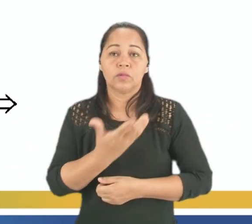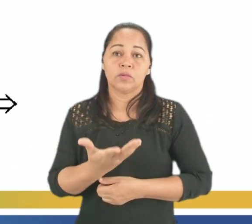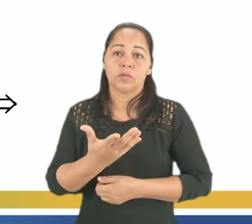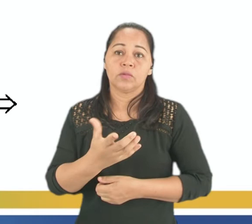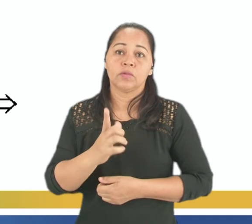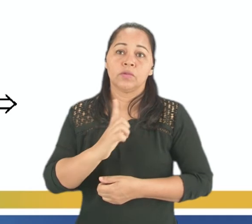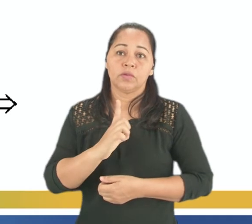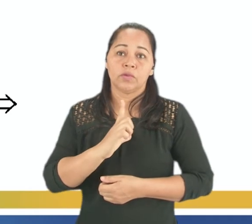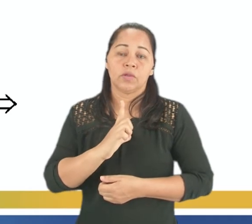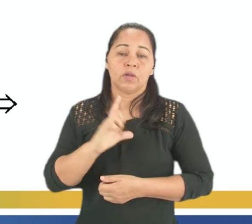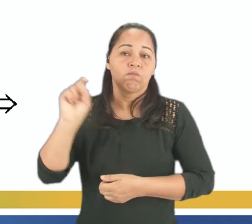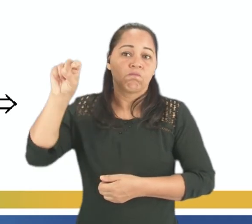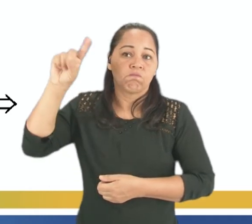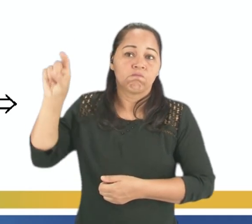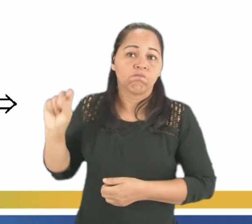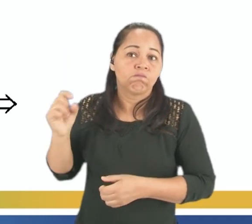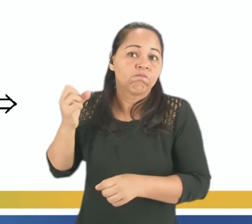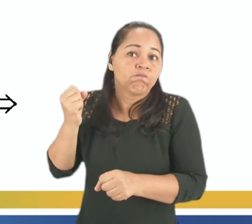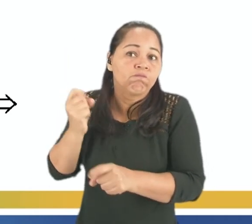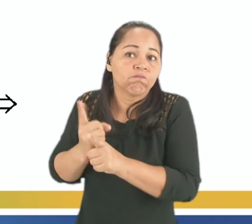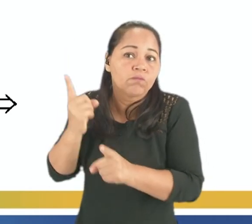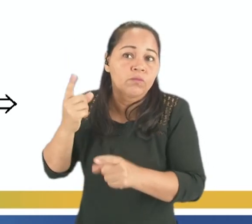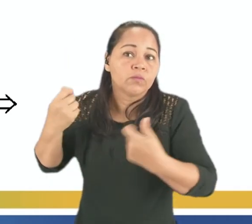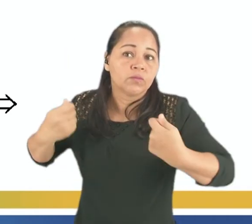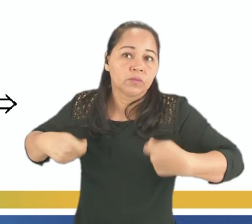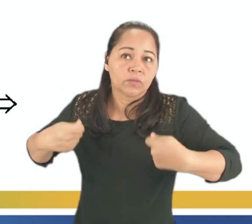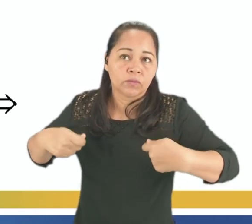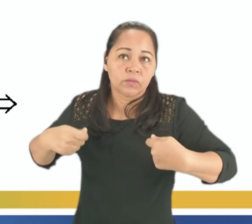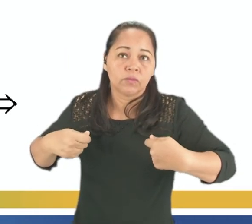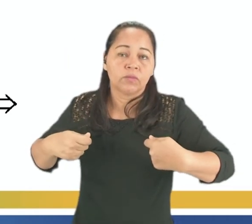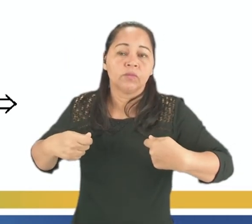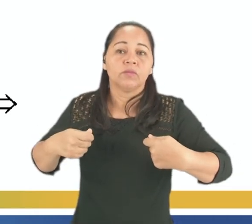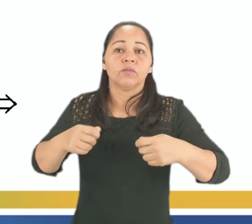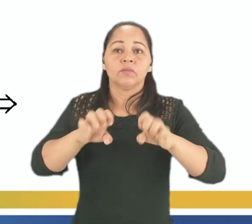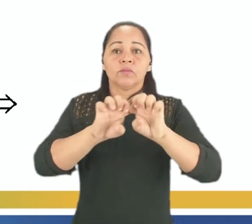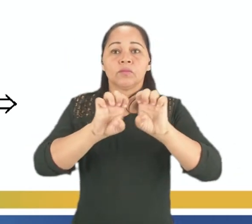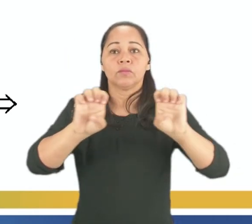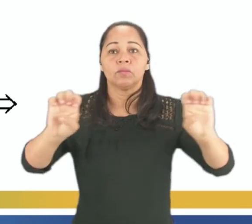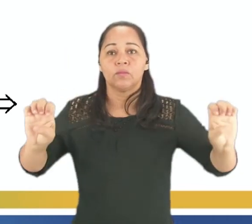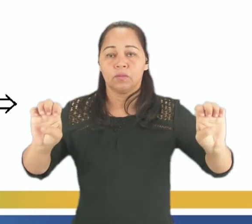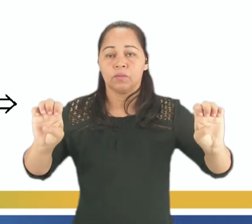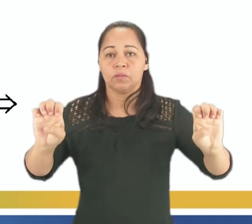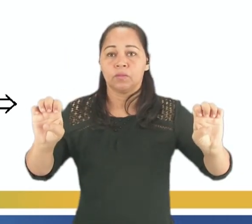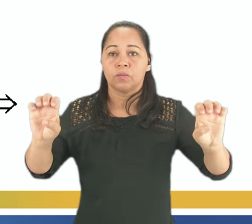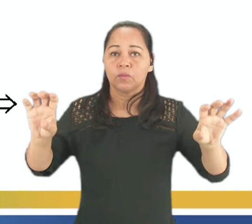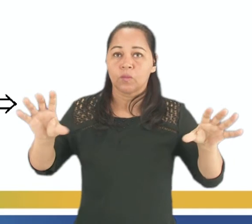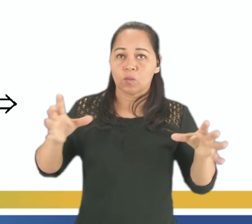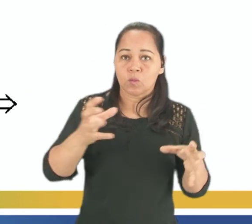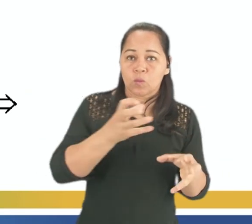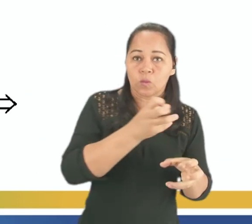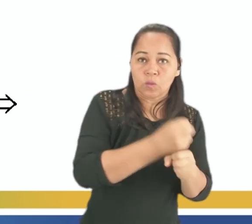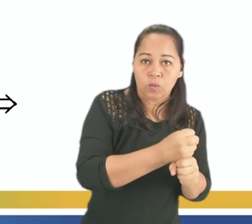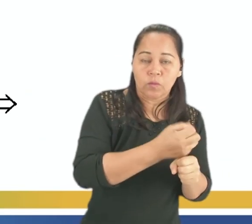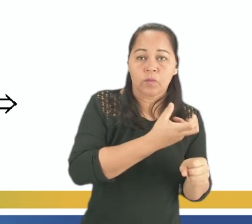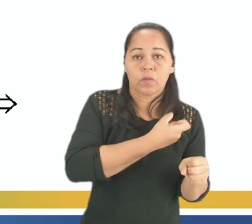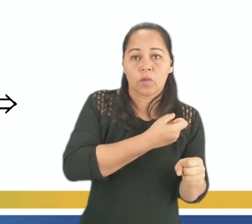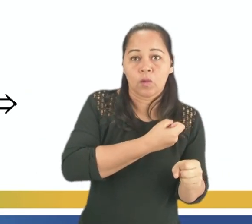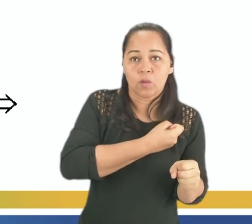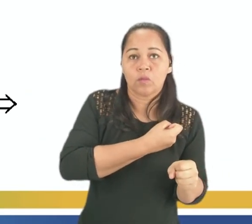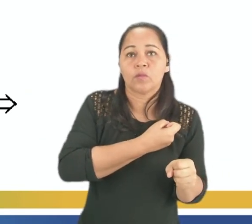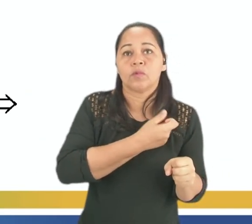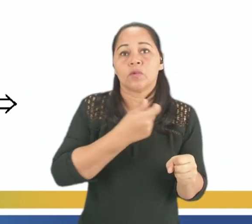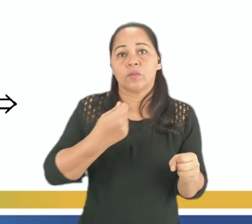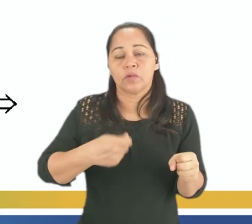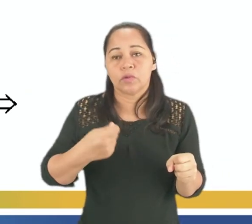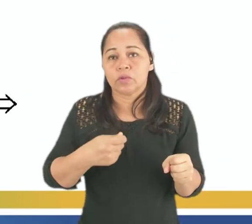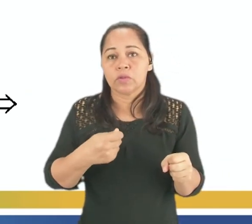possuem incógnita, né? E do outro lado da equação, nós deixaremos reunidos ali os números que são